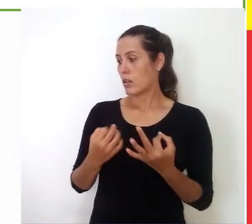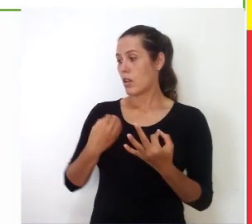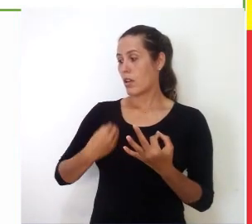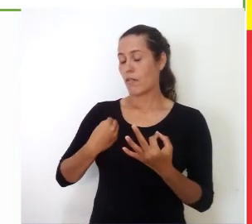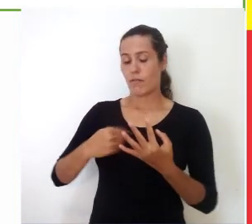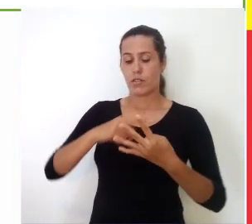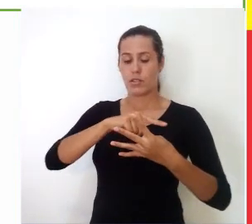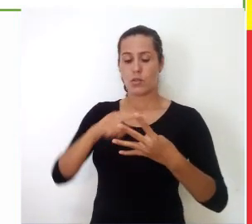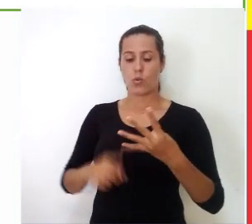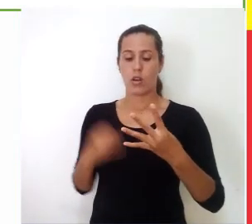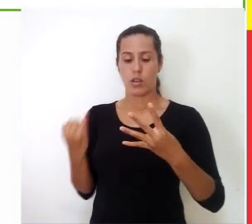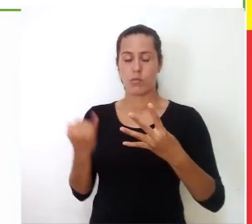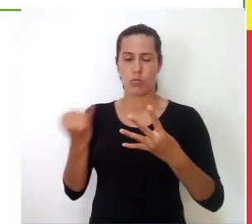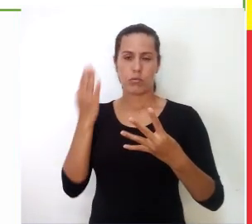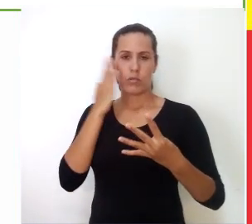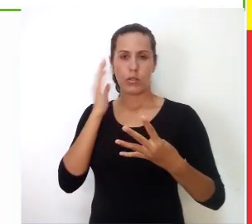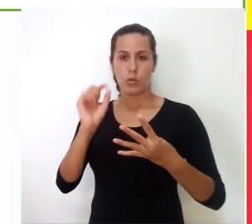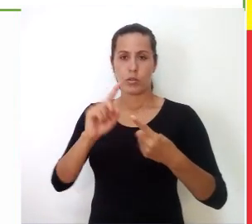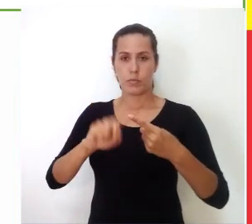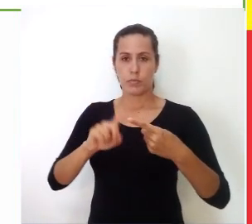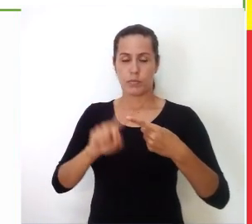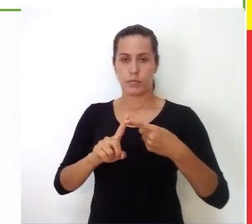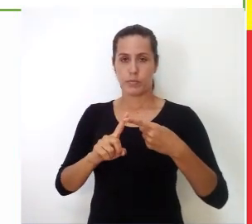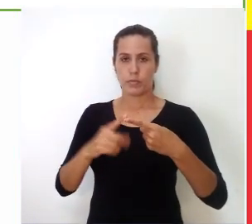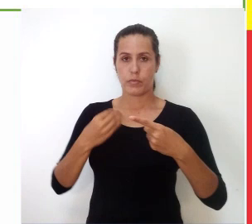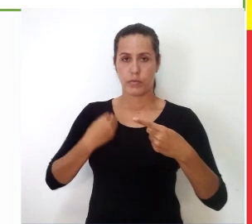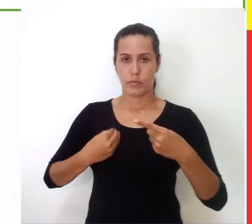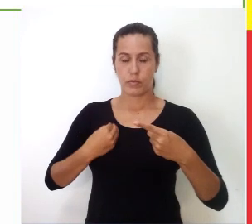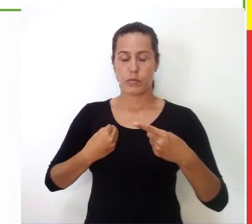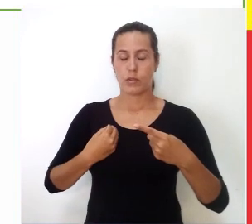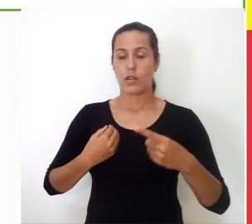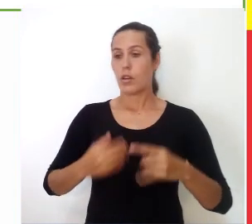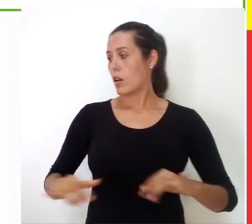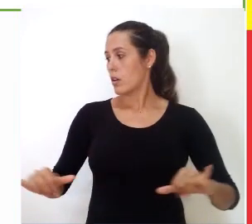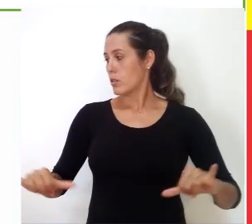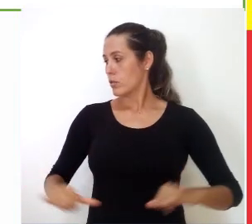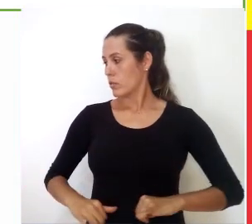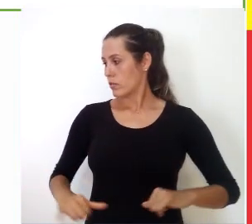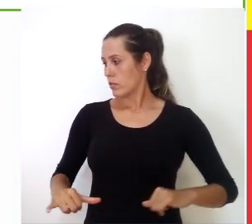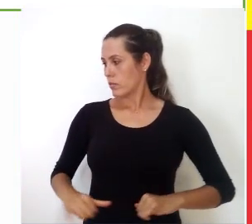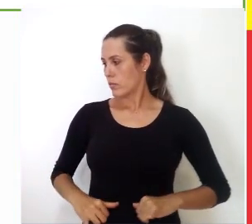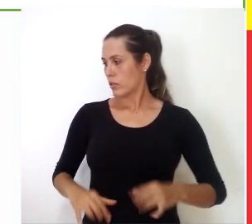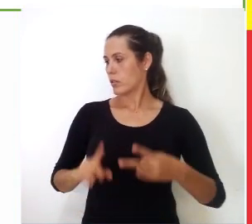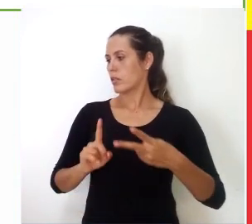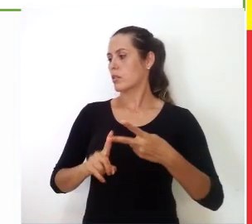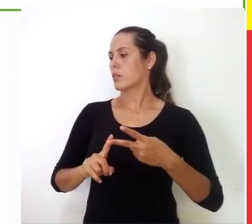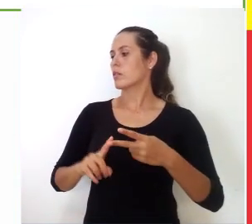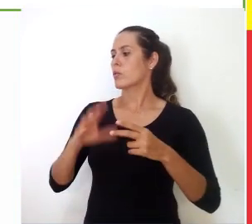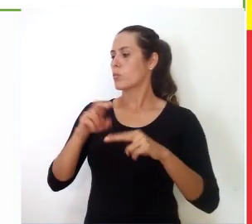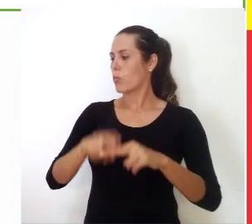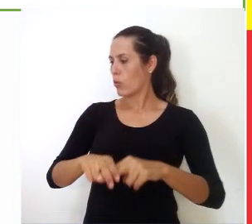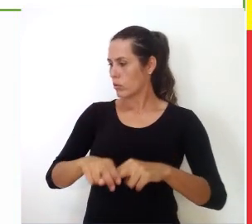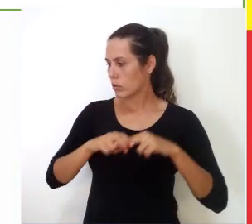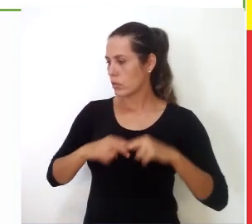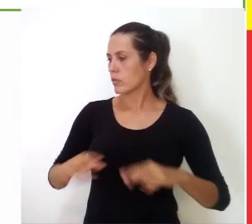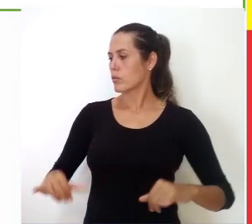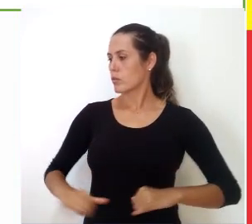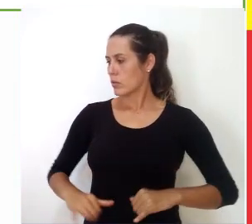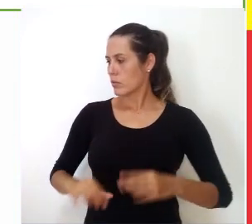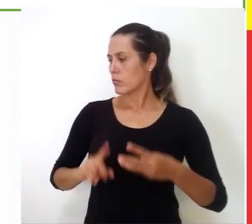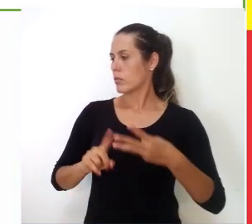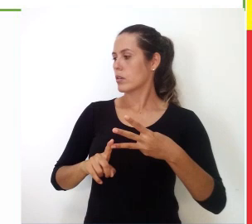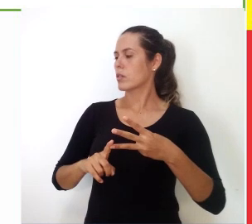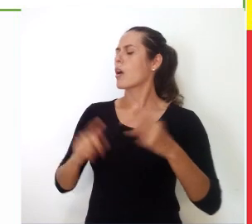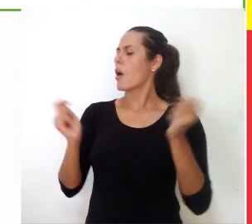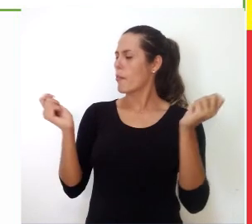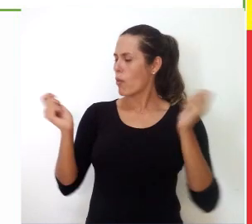temos a existência, o sofrimento, nós temos as causas do sofrimento, é possível superar o sofrimento,